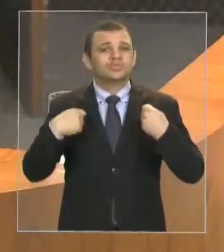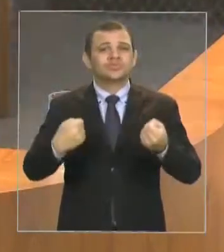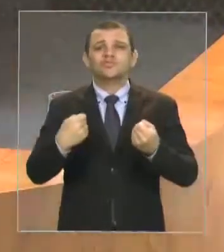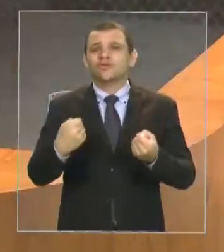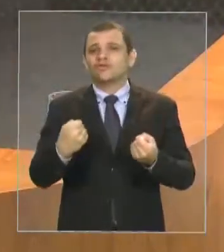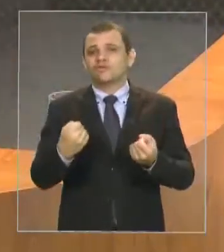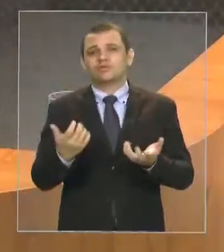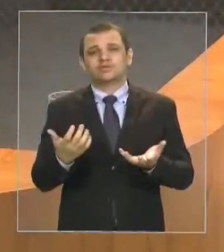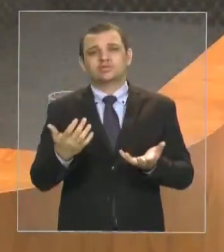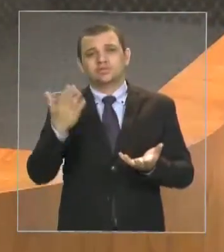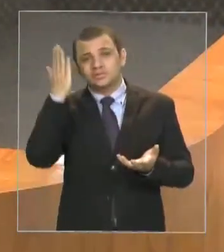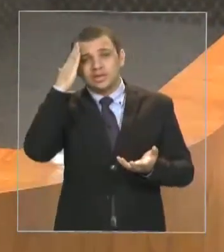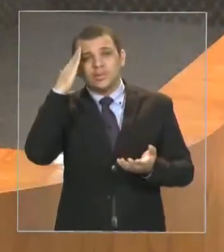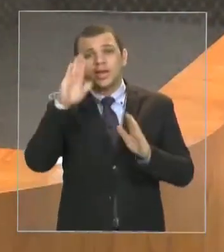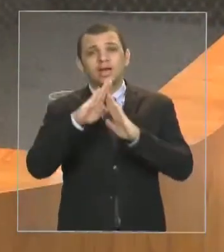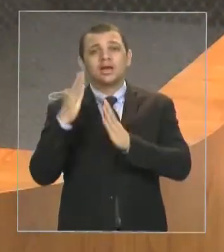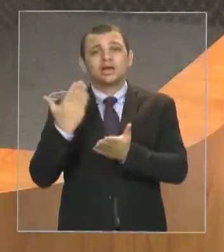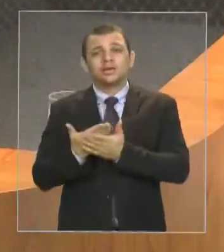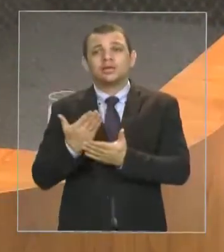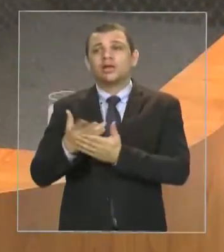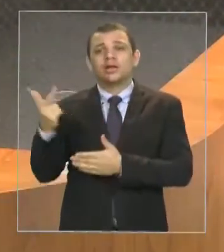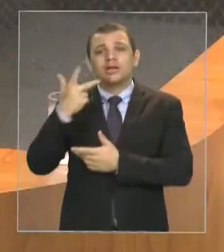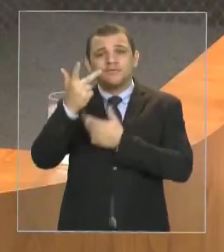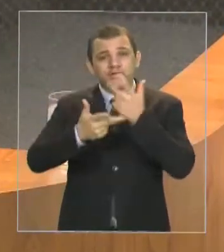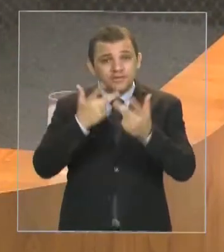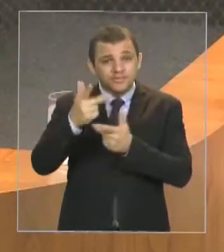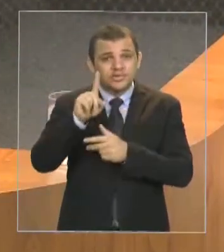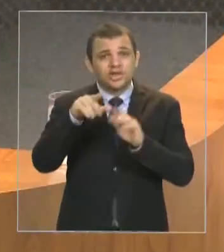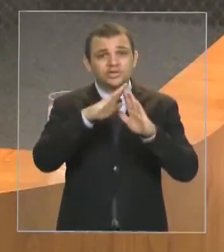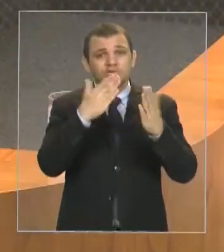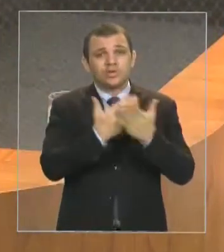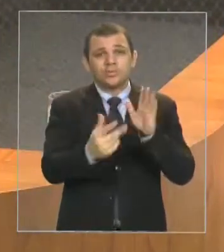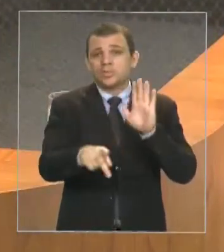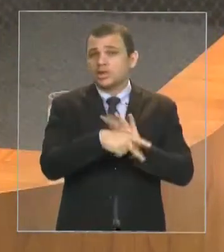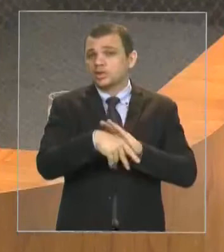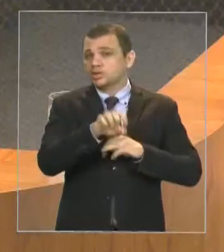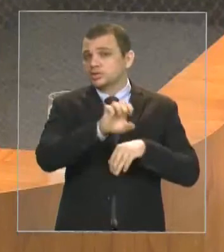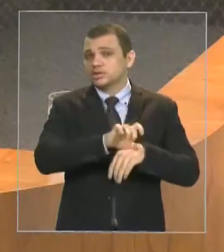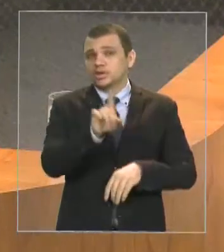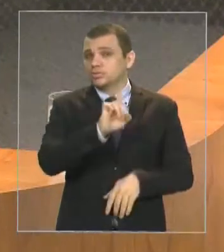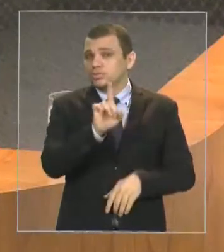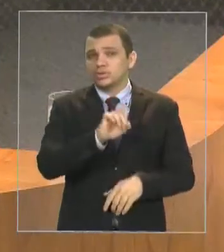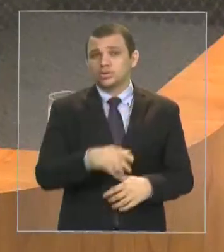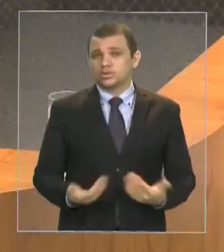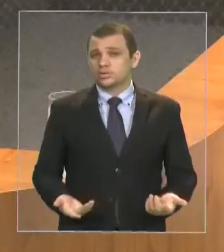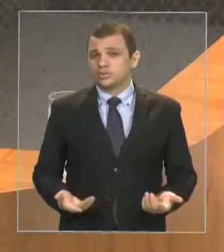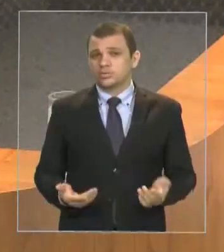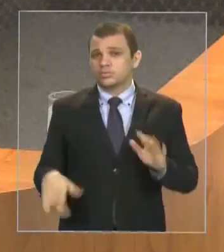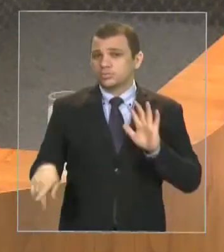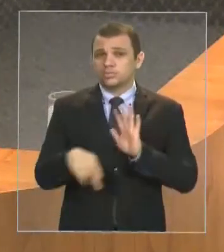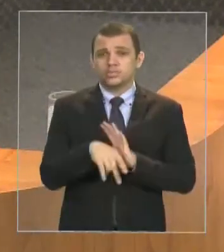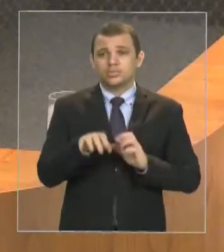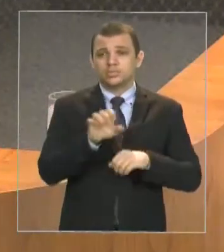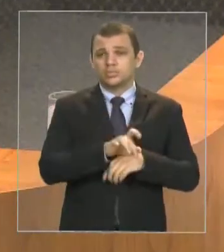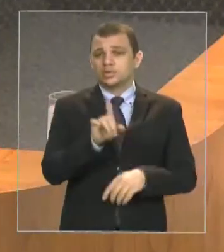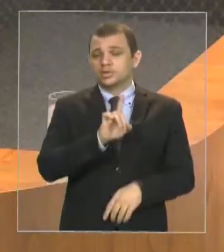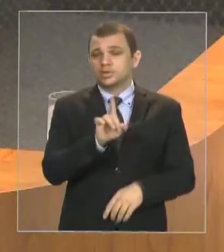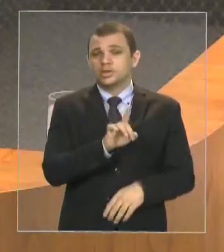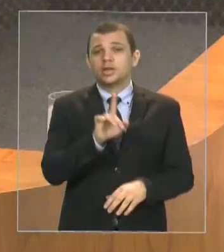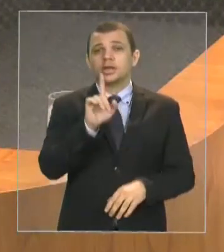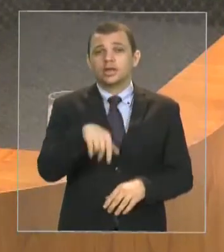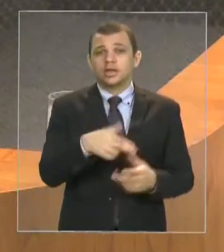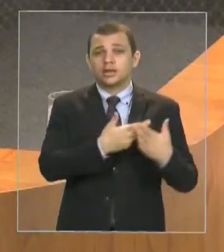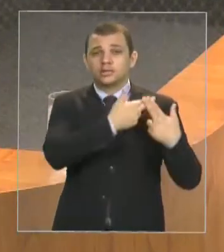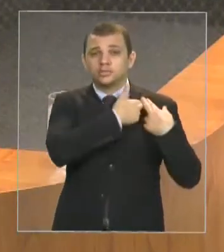essas escolas que eles estão citando aqui não são escolas estaduais, não são responsabilidade do